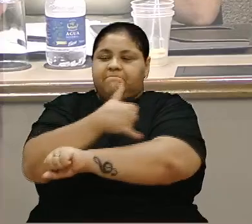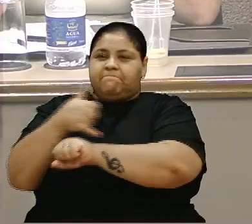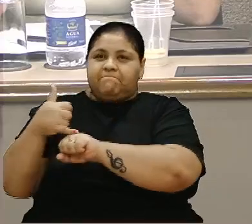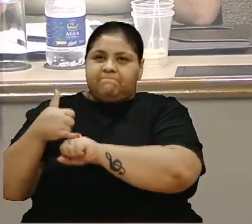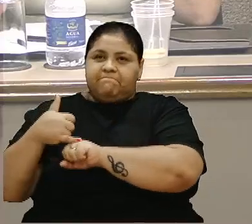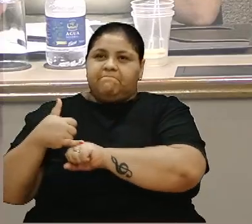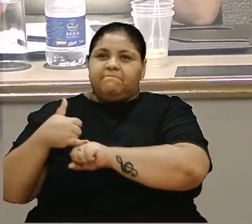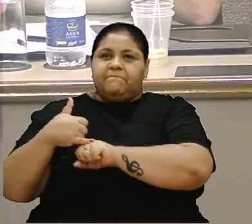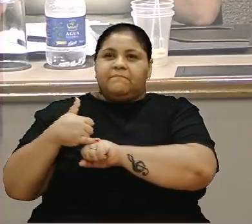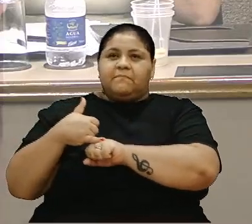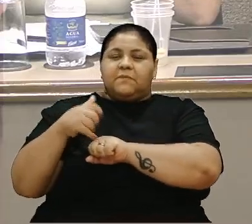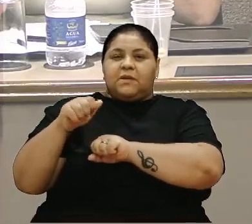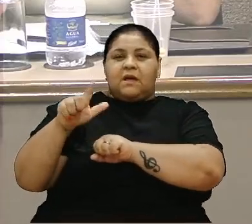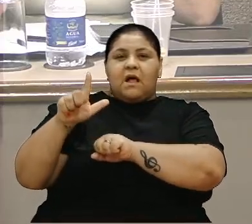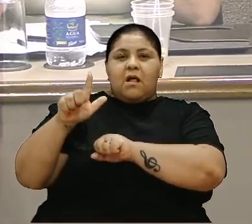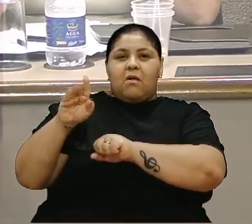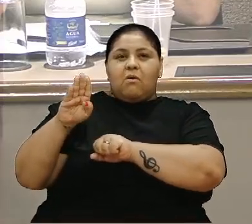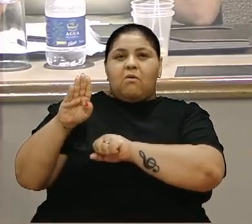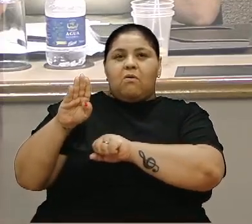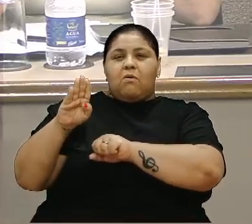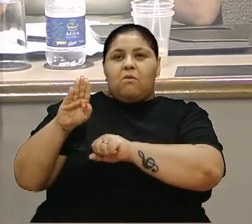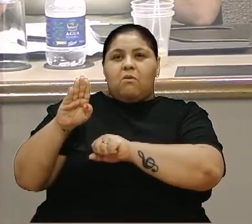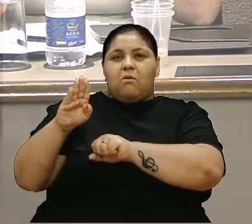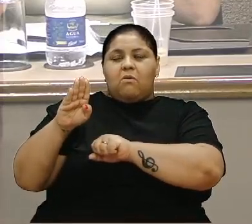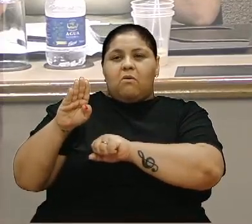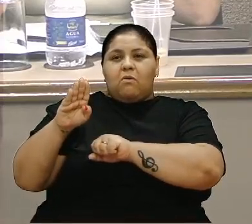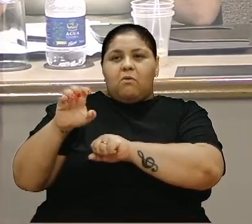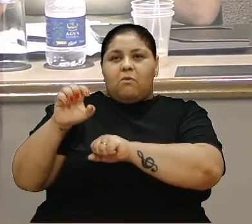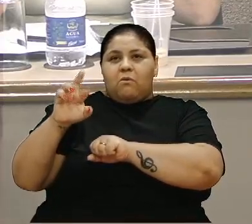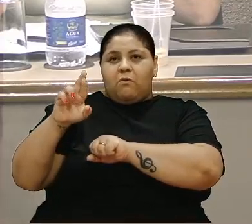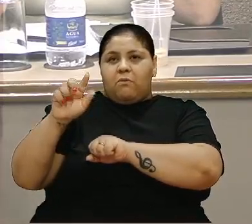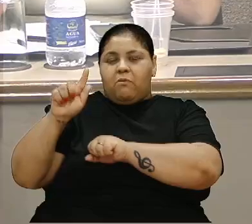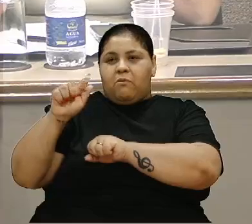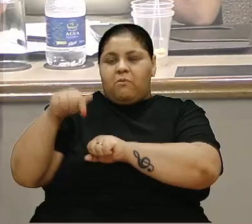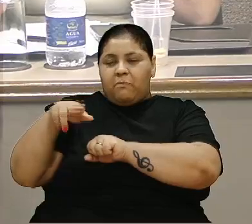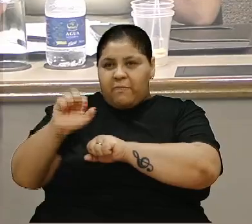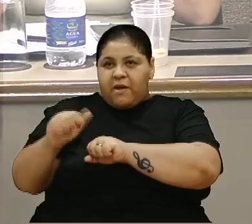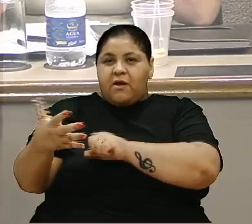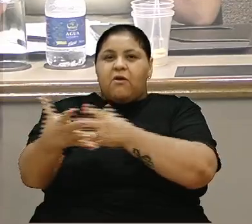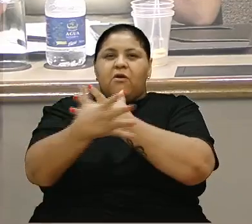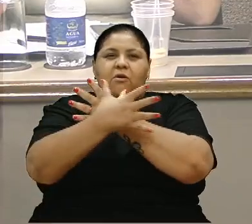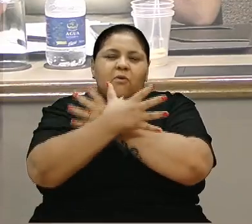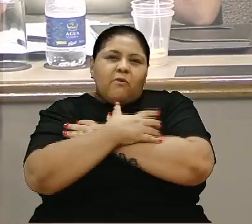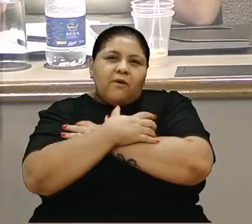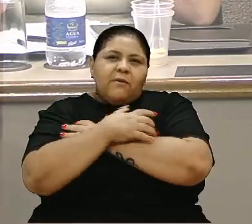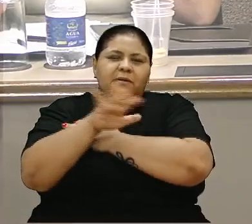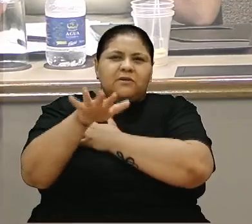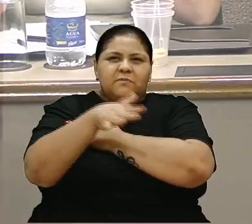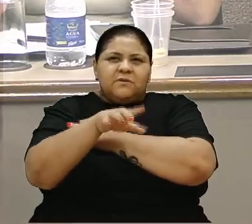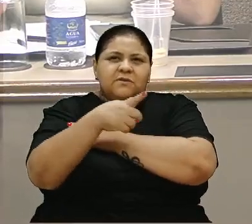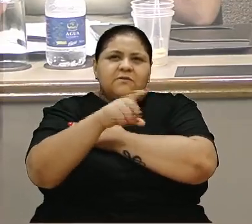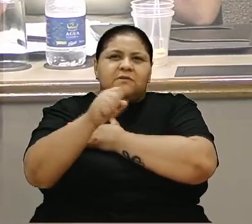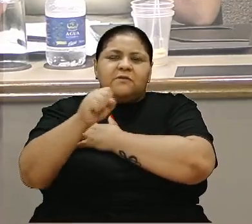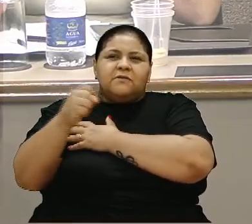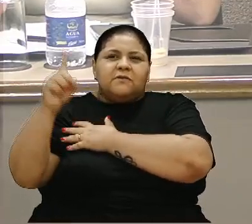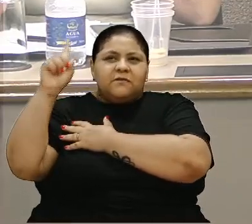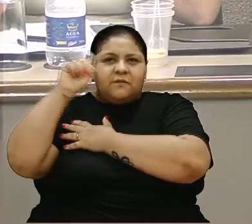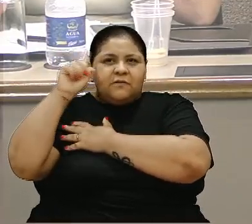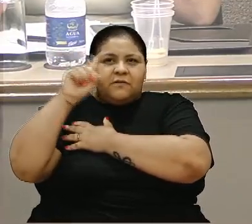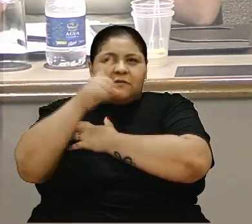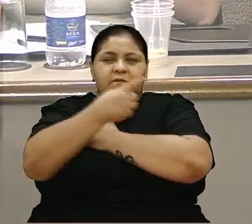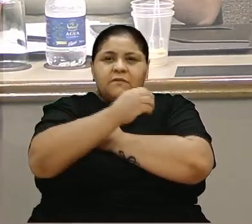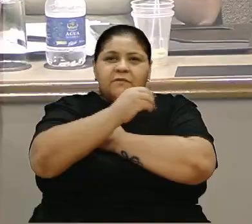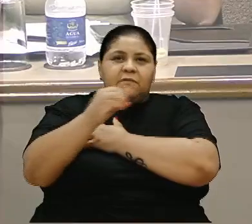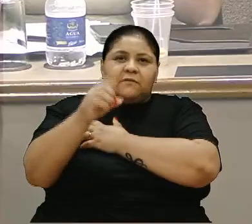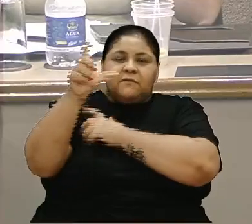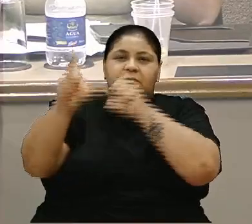e albergamento, com um acolhimento diário de 180 pessoas em situação de rua por dia, e 100 pessoas diariamente são